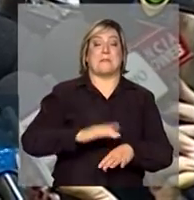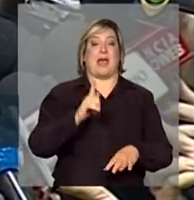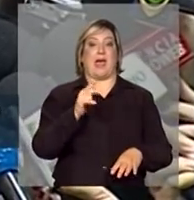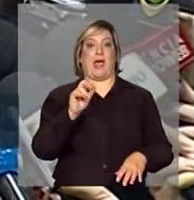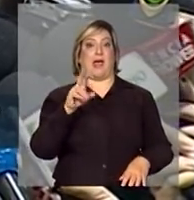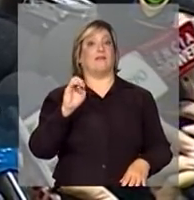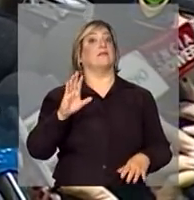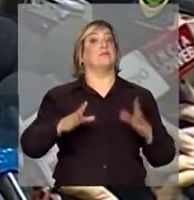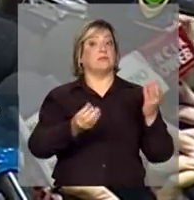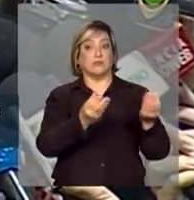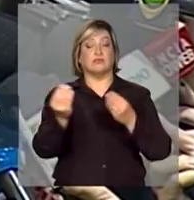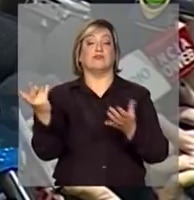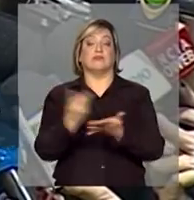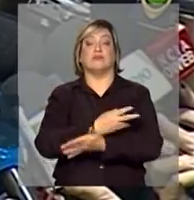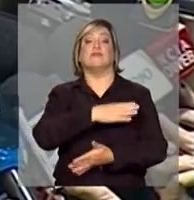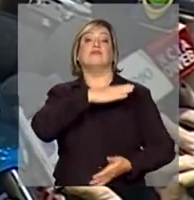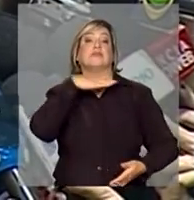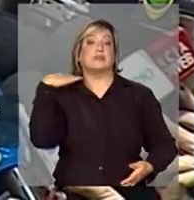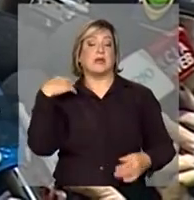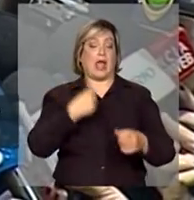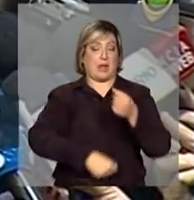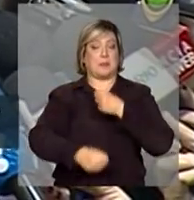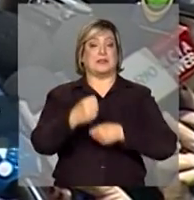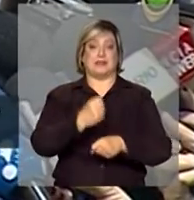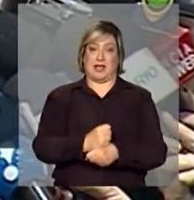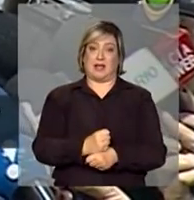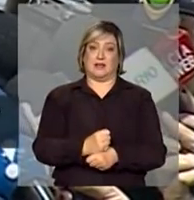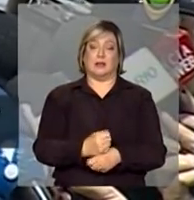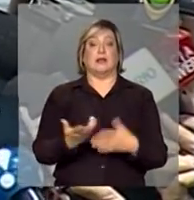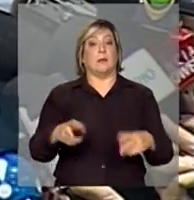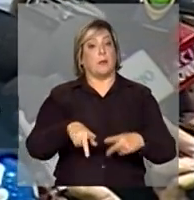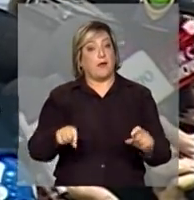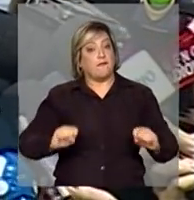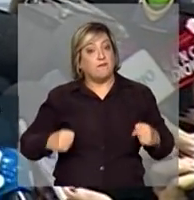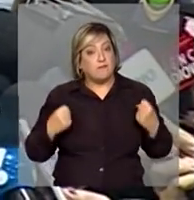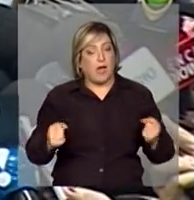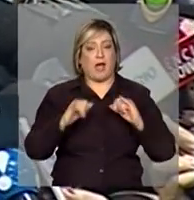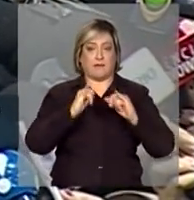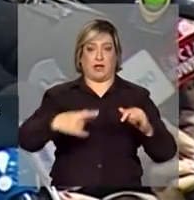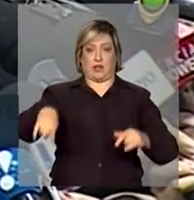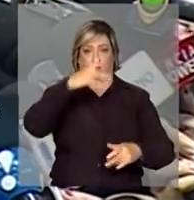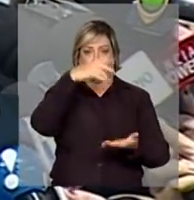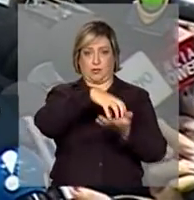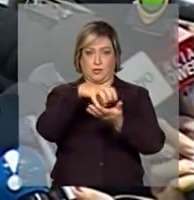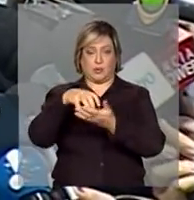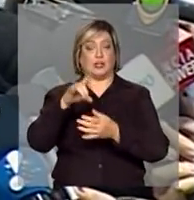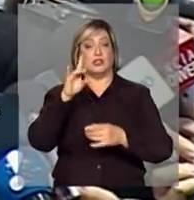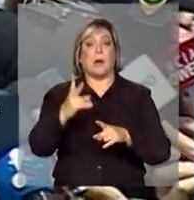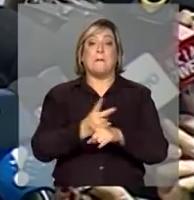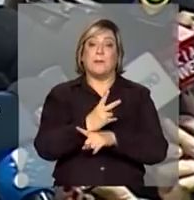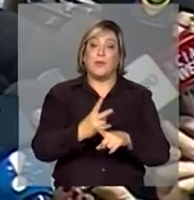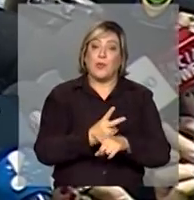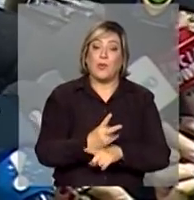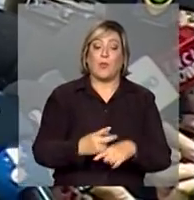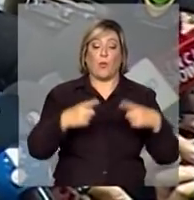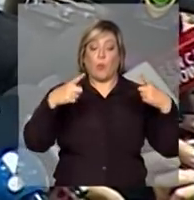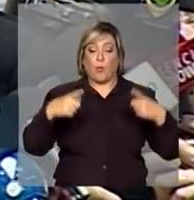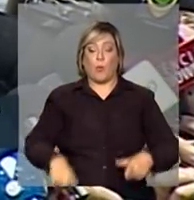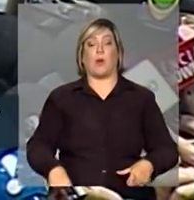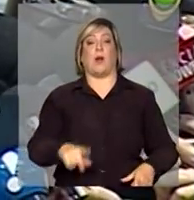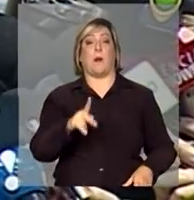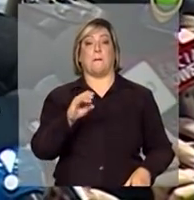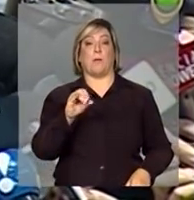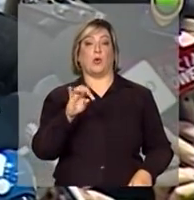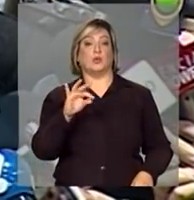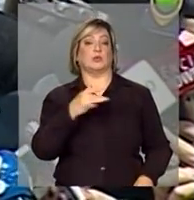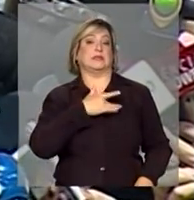até óbitos durante o ano passado. Por isso, nós estamos reforçando para esse público, é só procurar a unidade de saúde mais próxima da